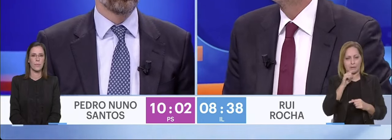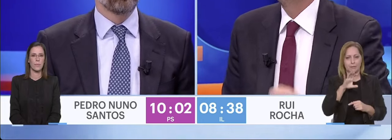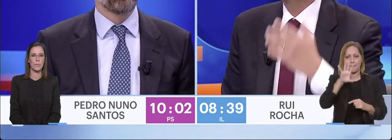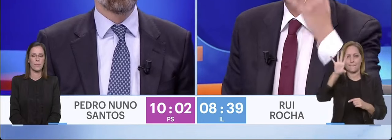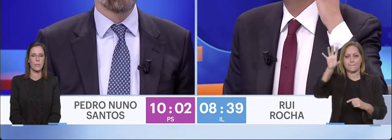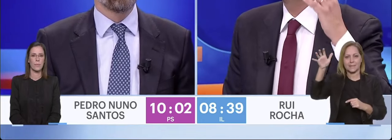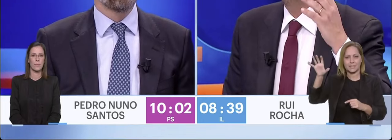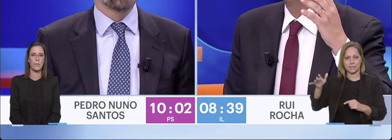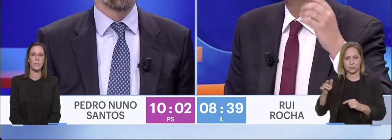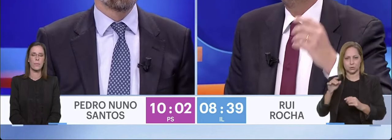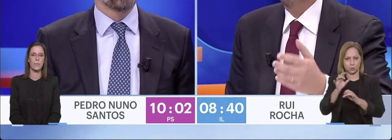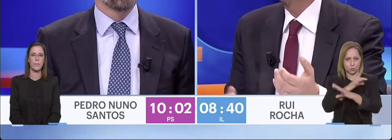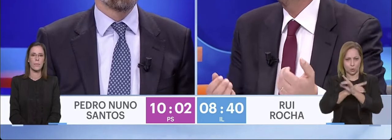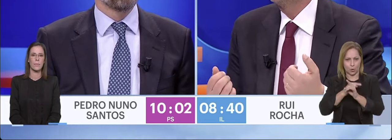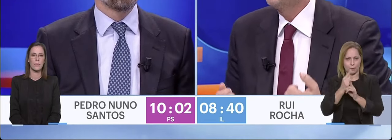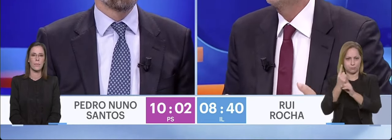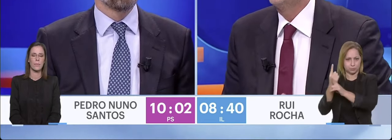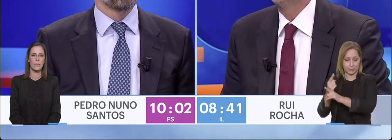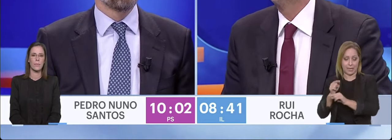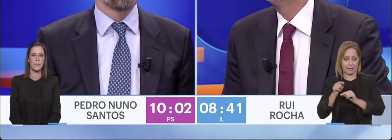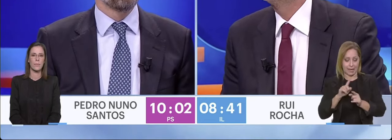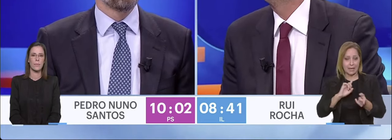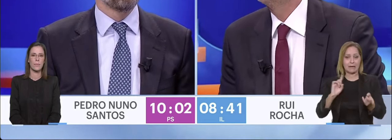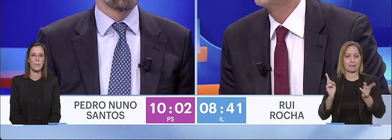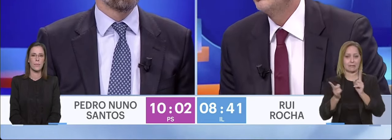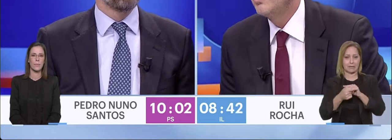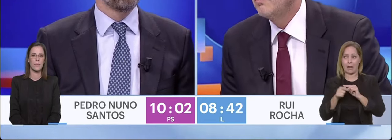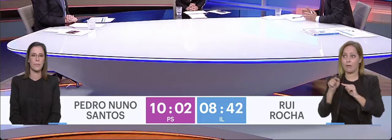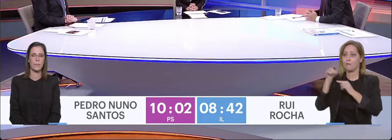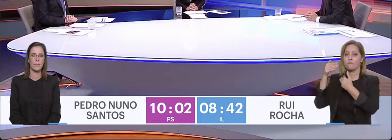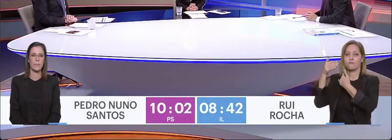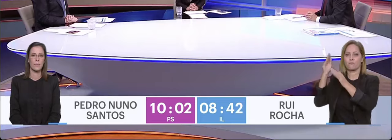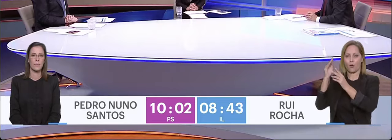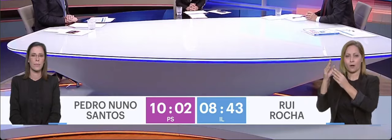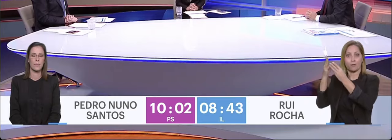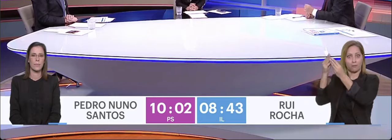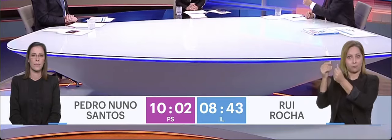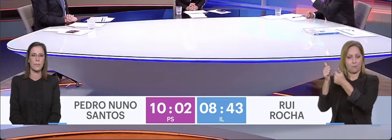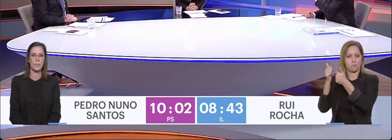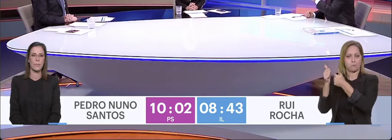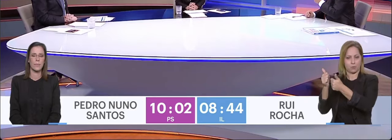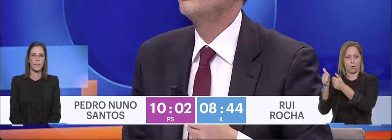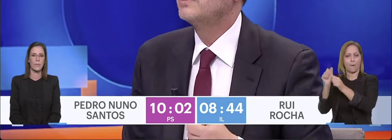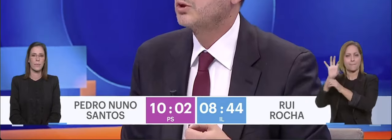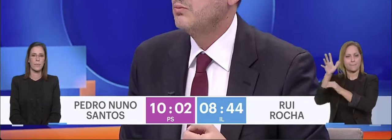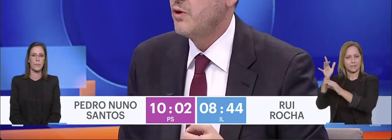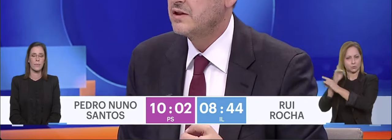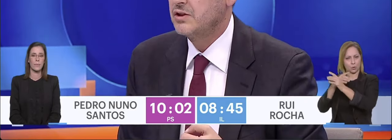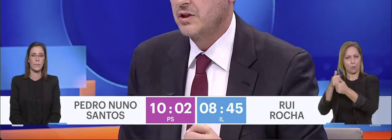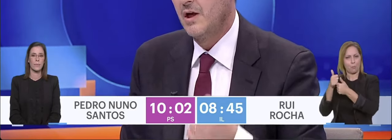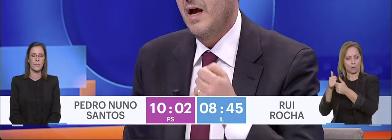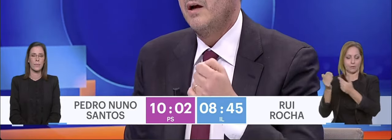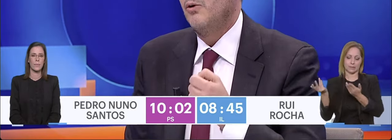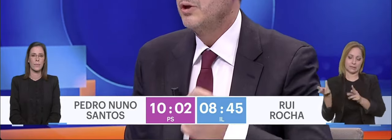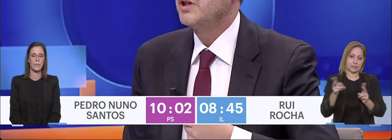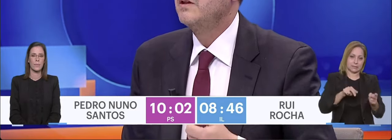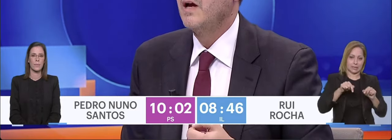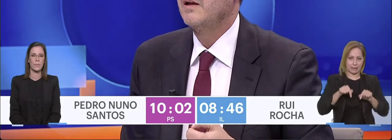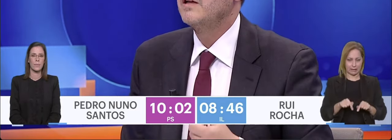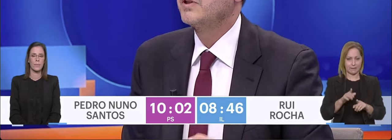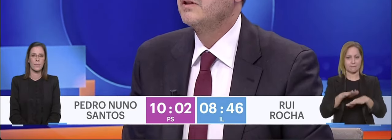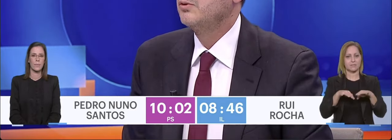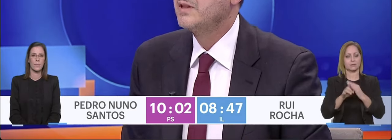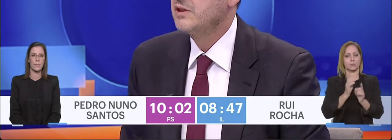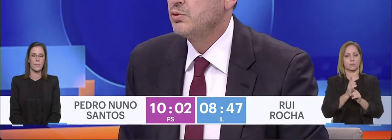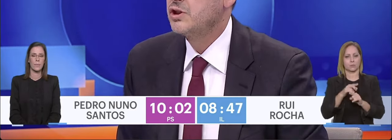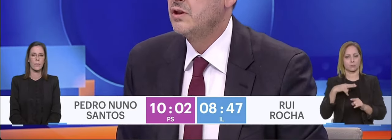da Europa Portanto o radicalismo é este é trazer para Portugal as soluções que funcionam noutros países europeus e que resolvem coisas como estas hoje em